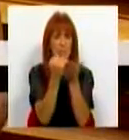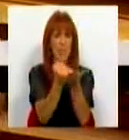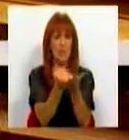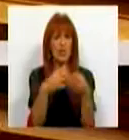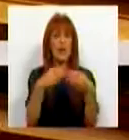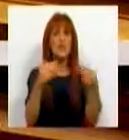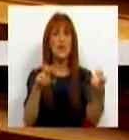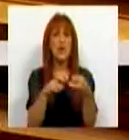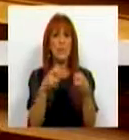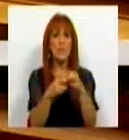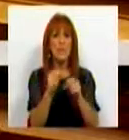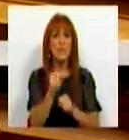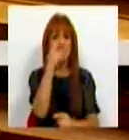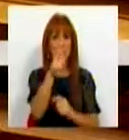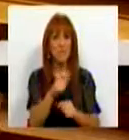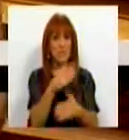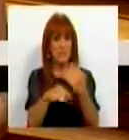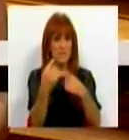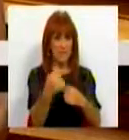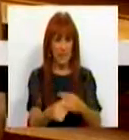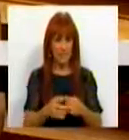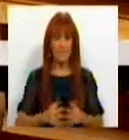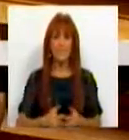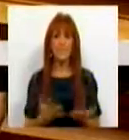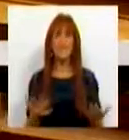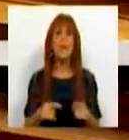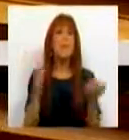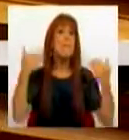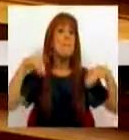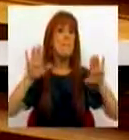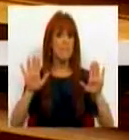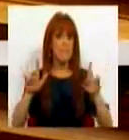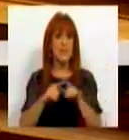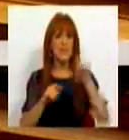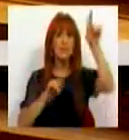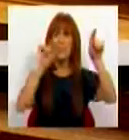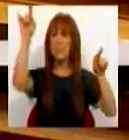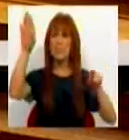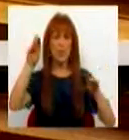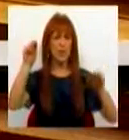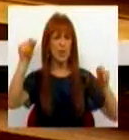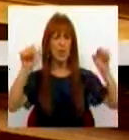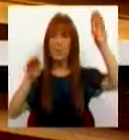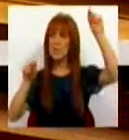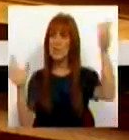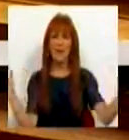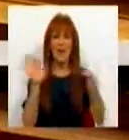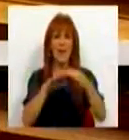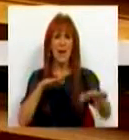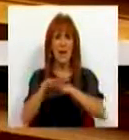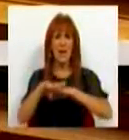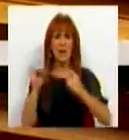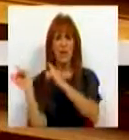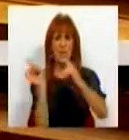e resolver os problemas das pessoas com deficiência. Contudo, a dispersão territorial, aliada a uma rede